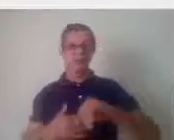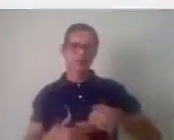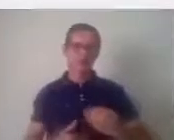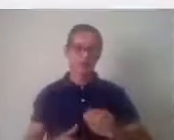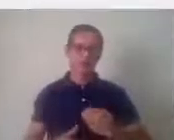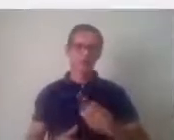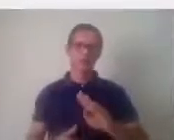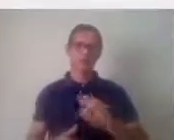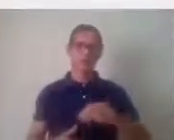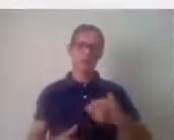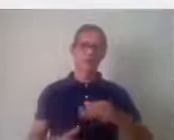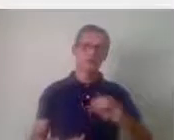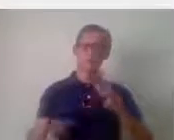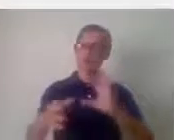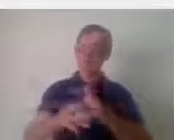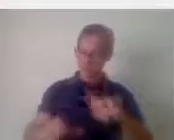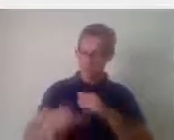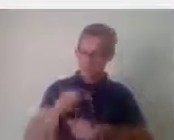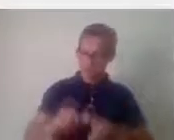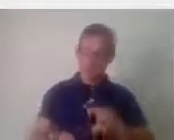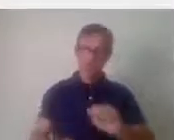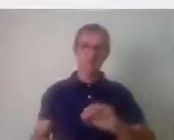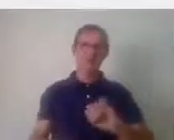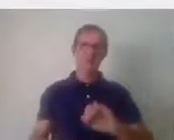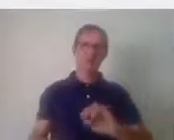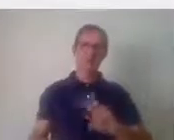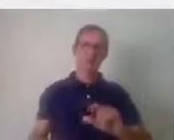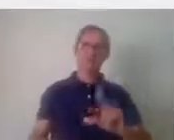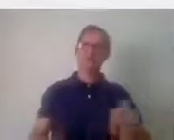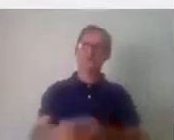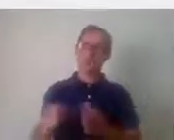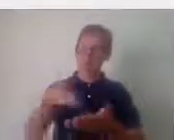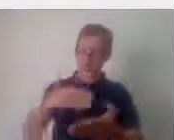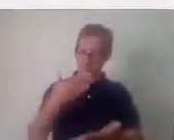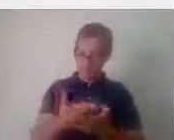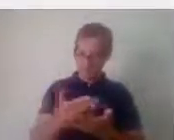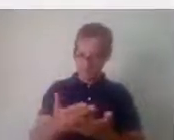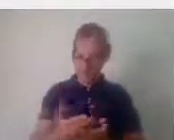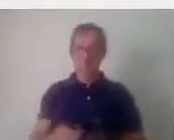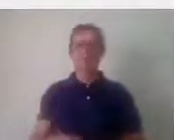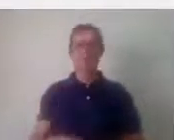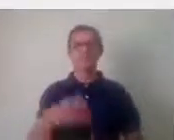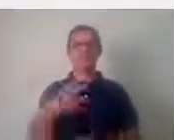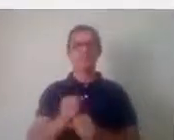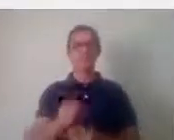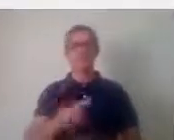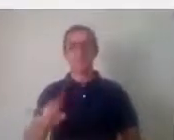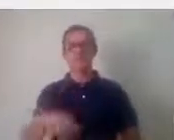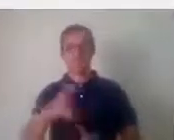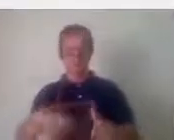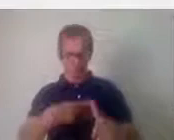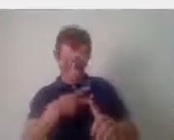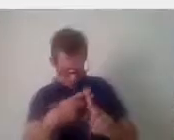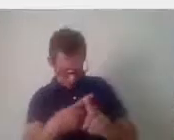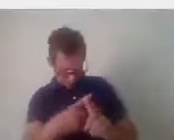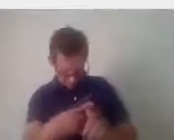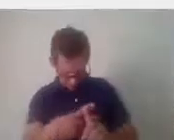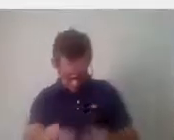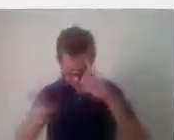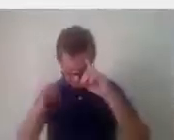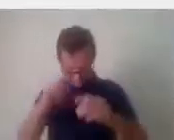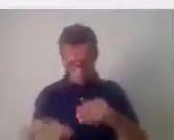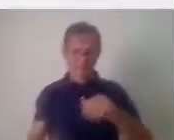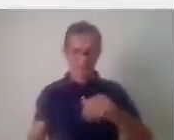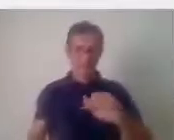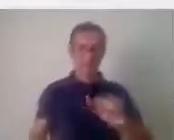minha mudança de variável. E, por fim, nós falamos também de uma das aplicações das integrais duplas, né? Que é a ideia de